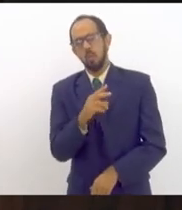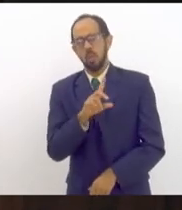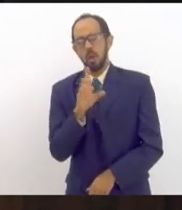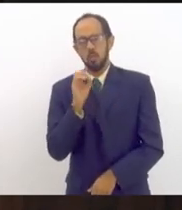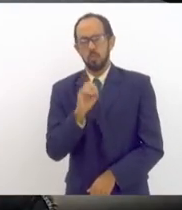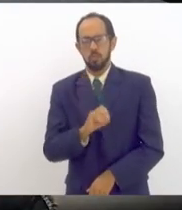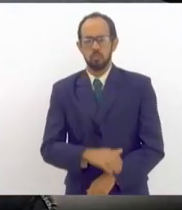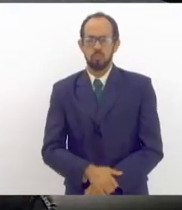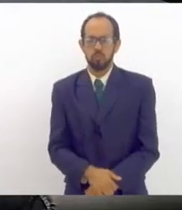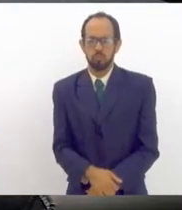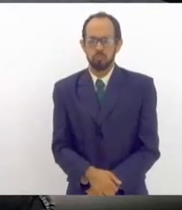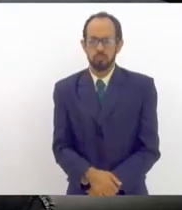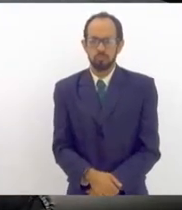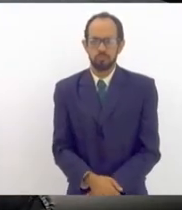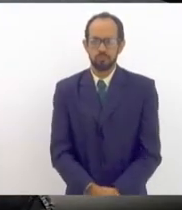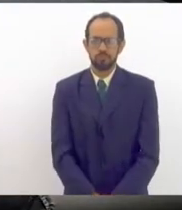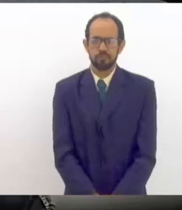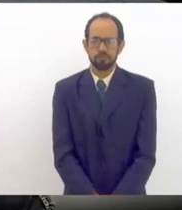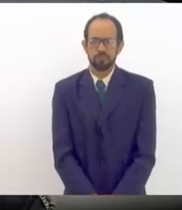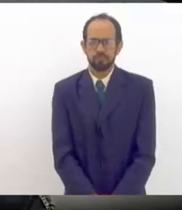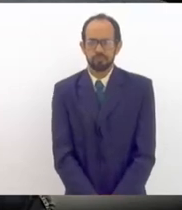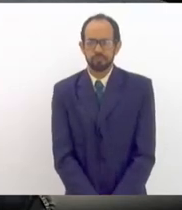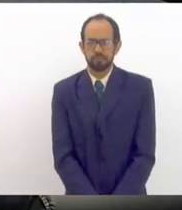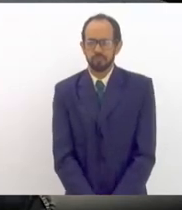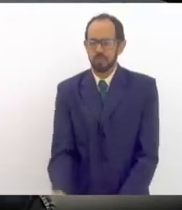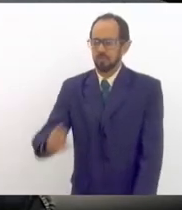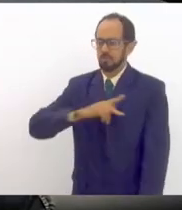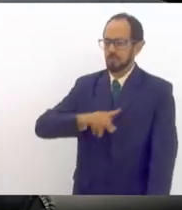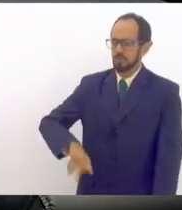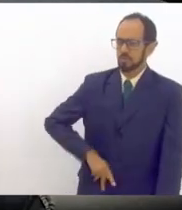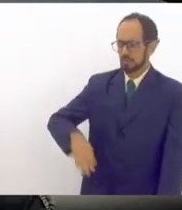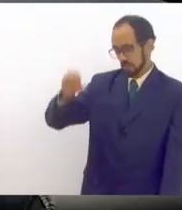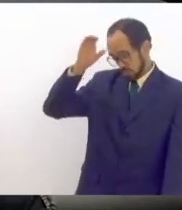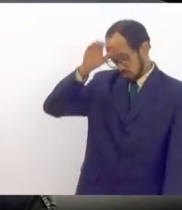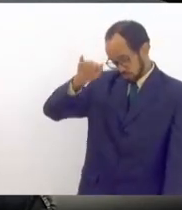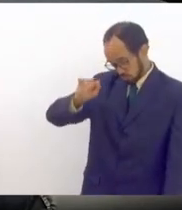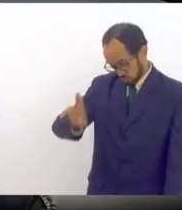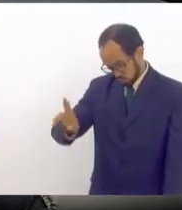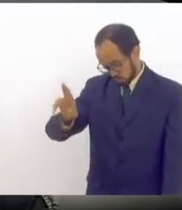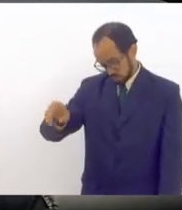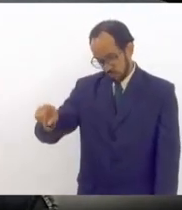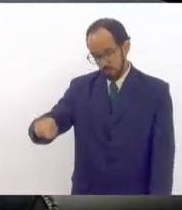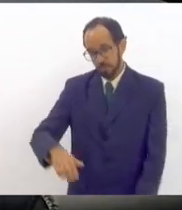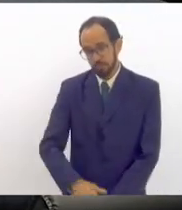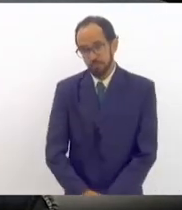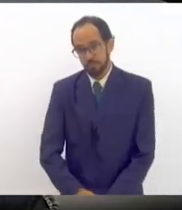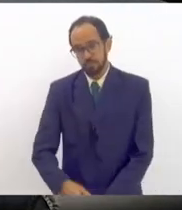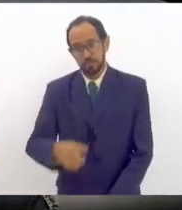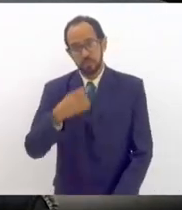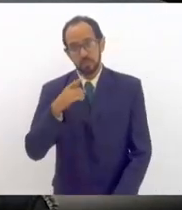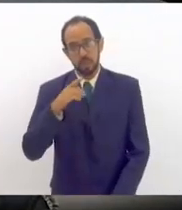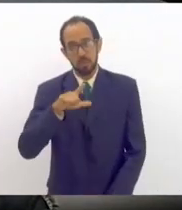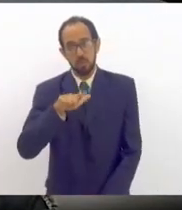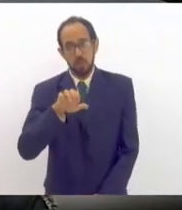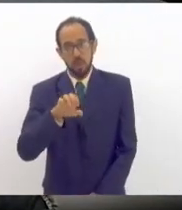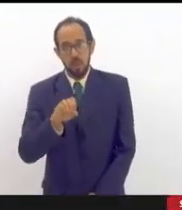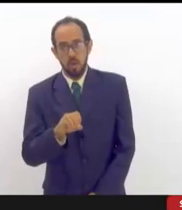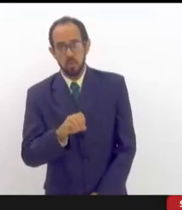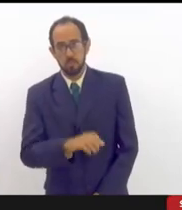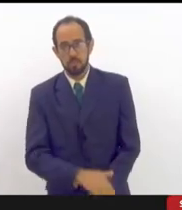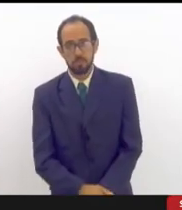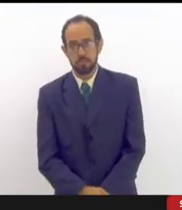abster presidente da Tia Jô Léo Vieira